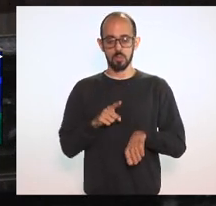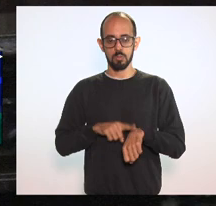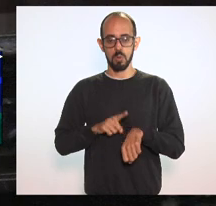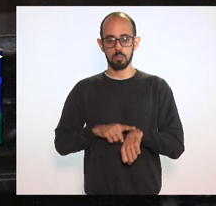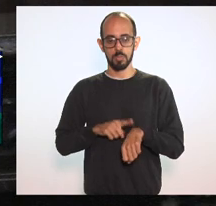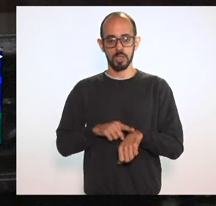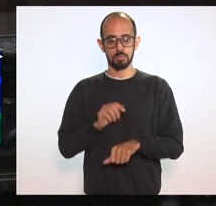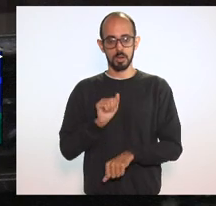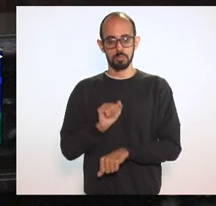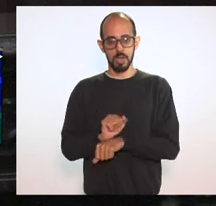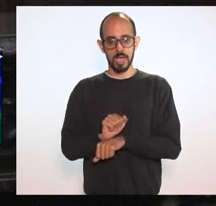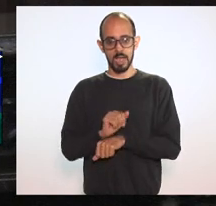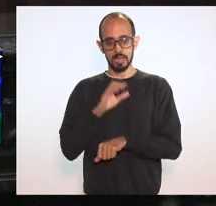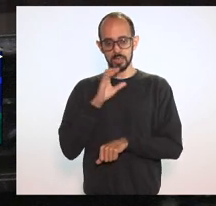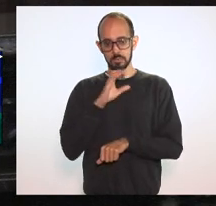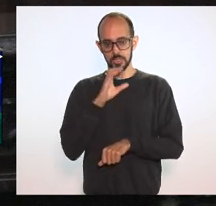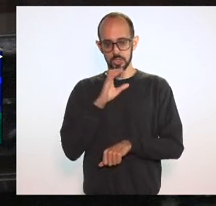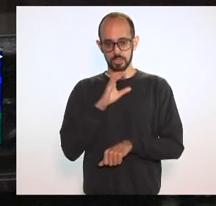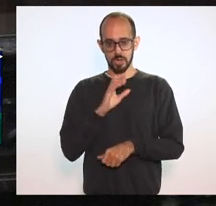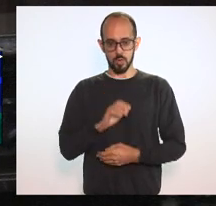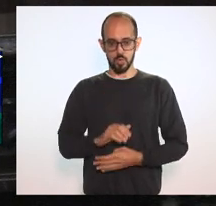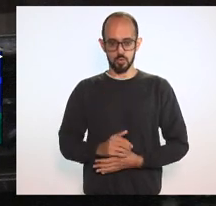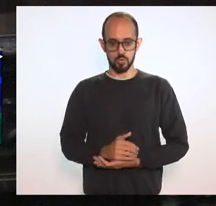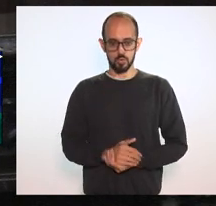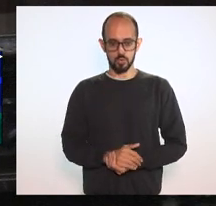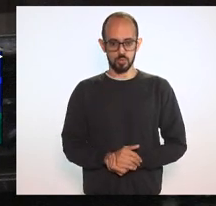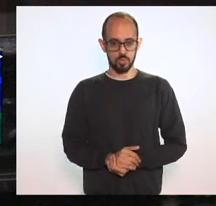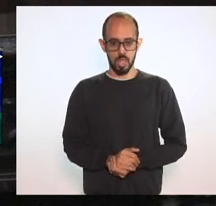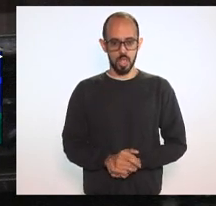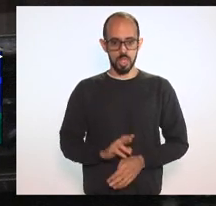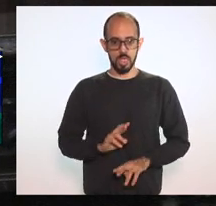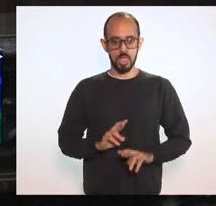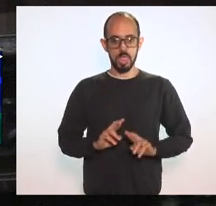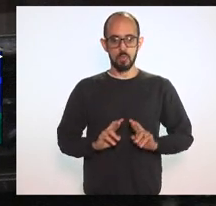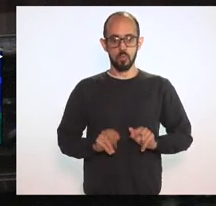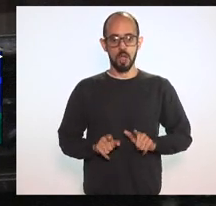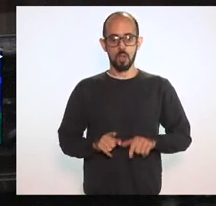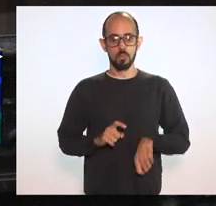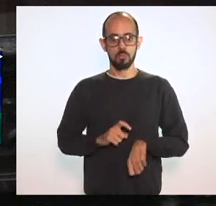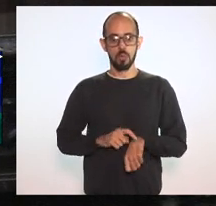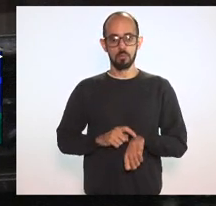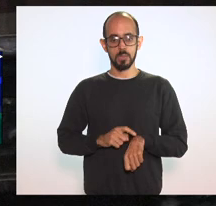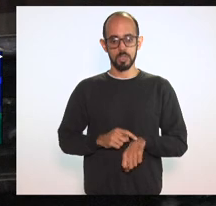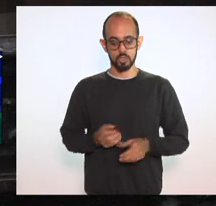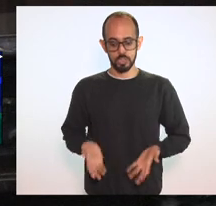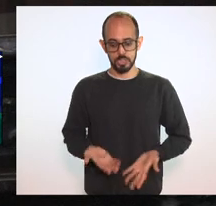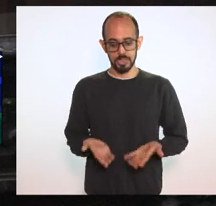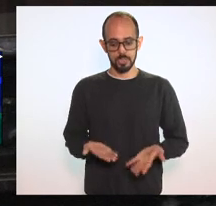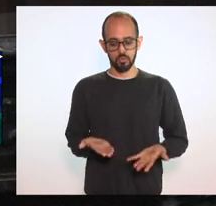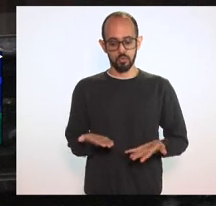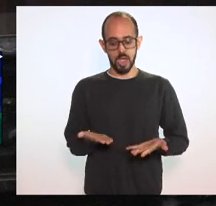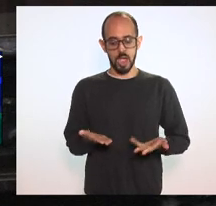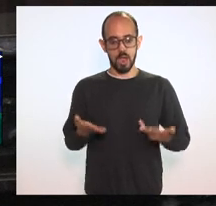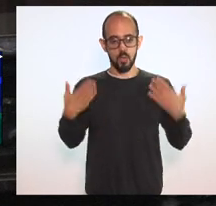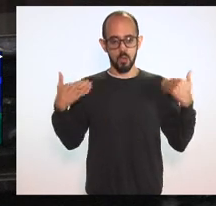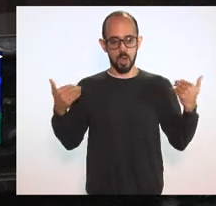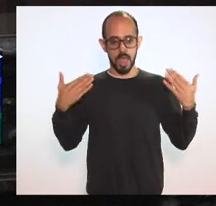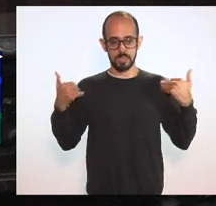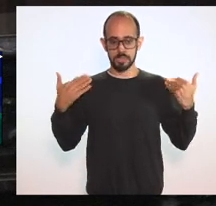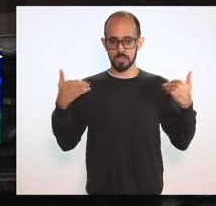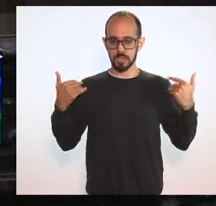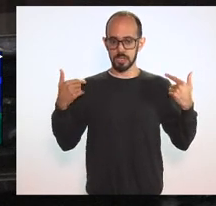parada emergencial e não o momento de incentivar o lazer Não não é